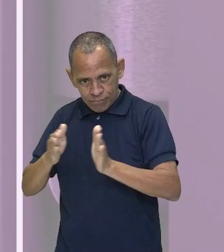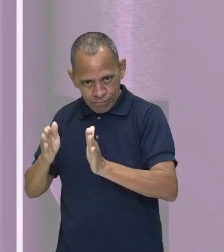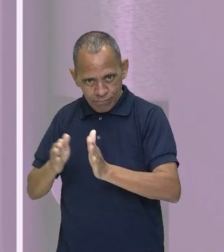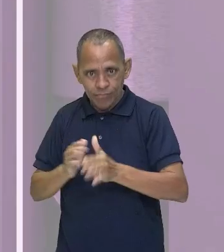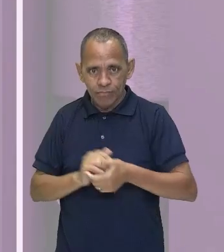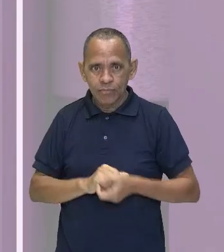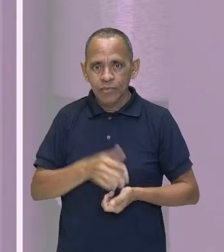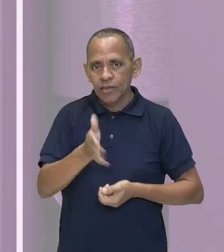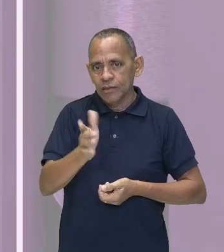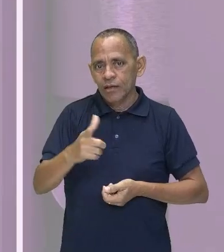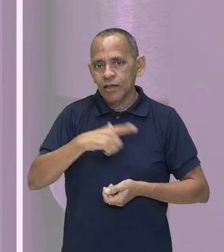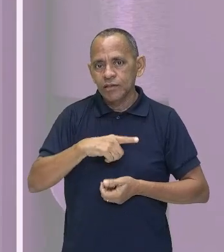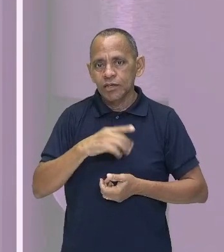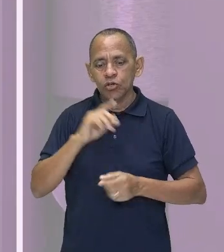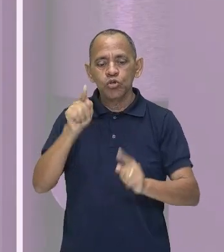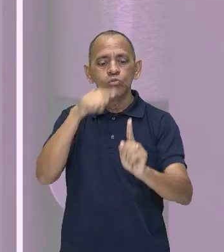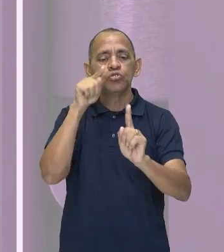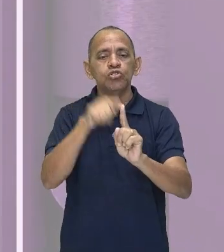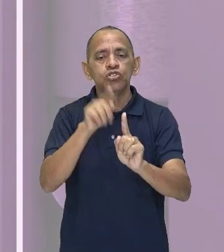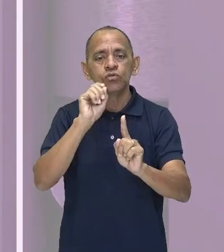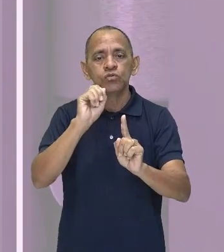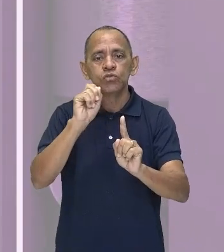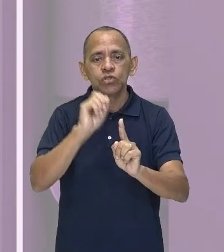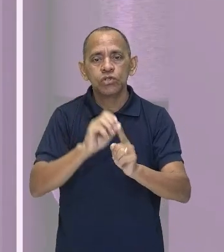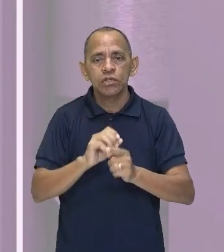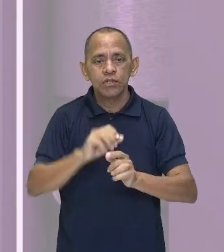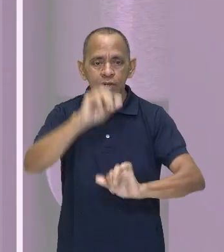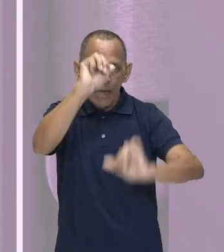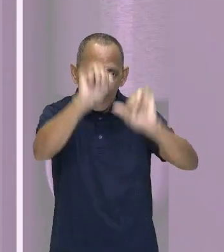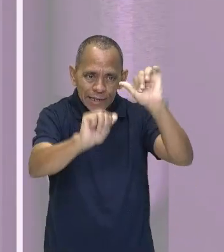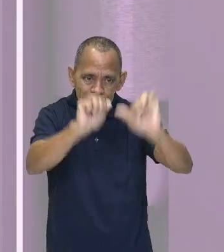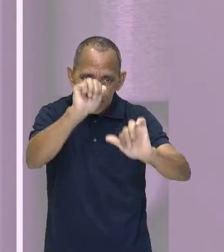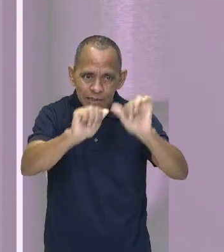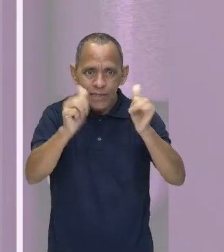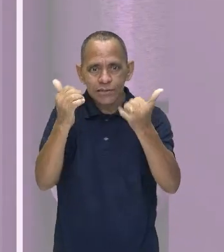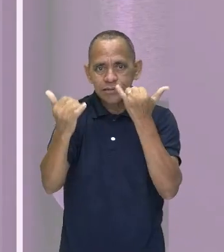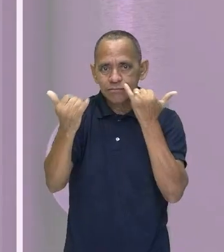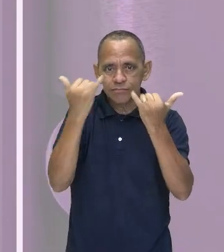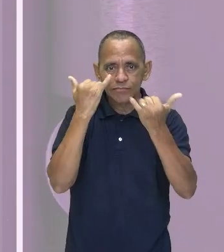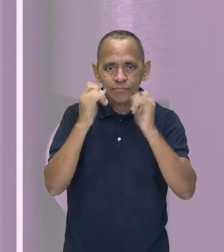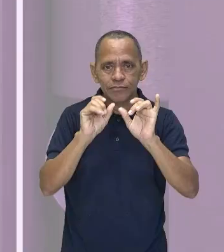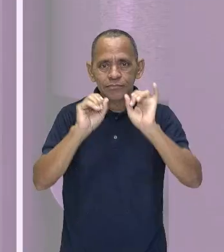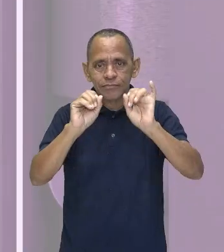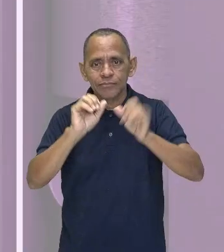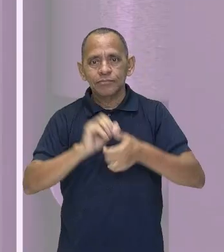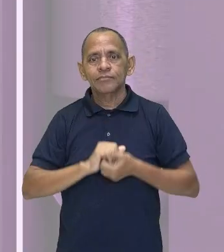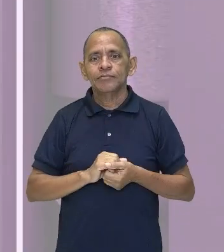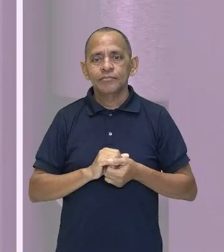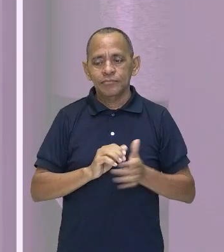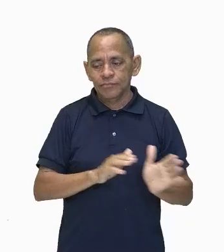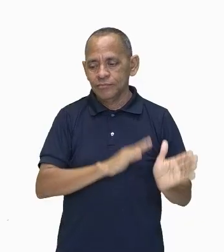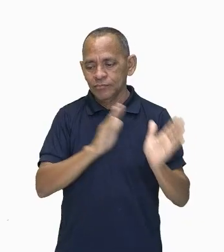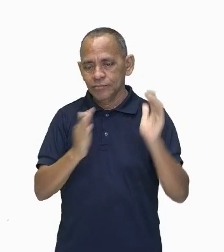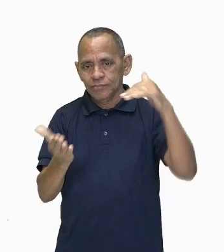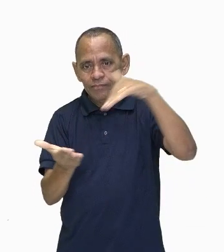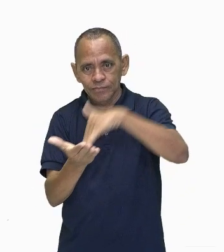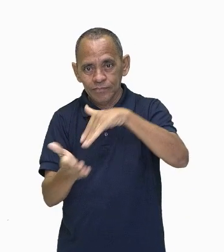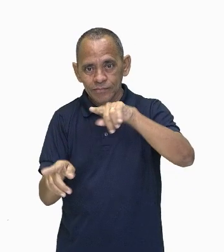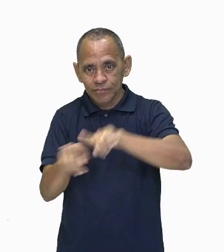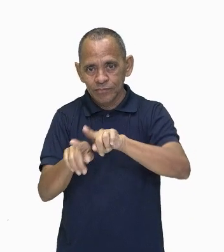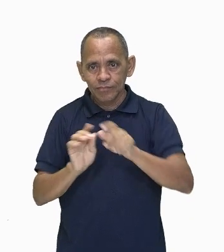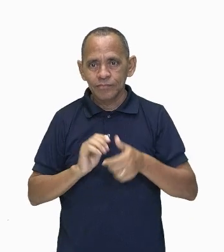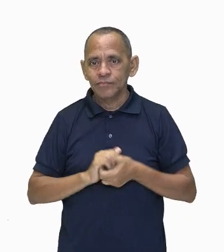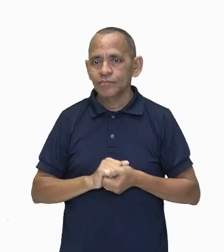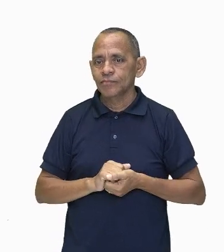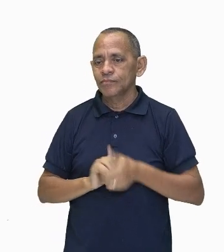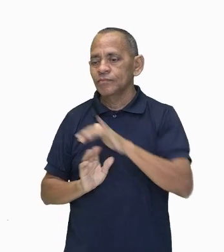tem como único objetivo a interpretação das informações, que é a nossa última etapa. Acompanhe comigo.